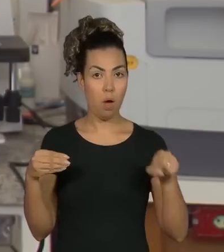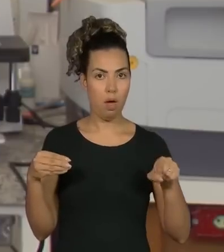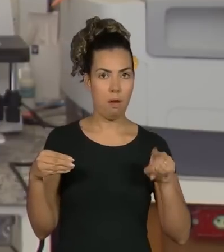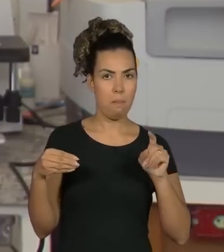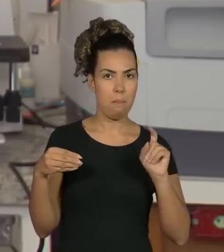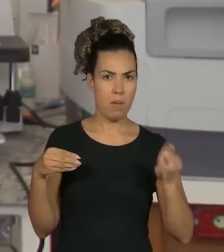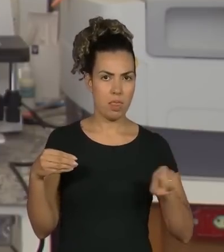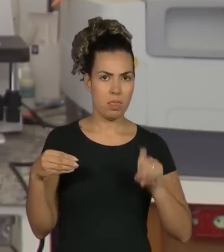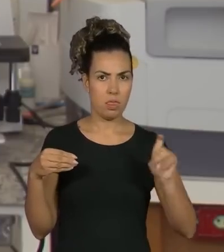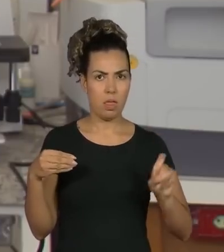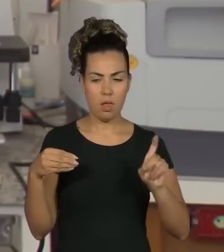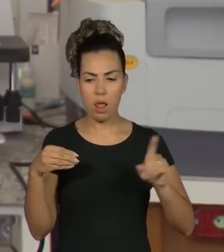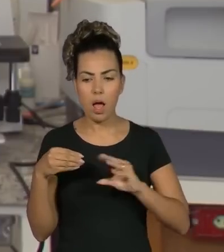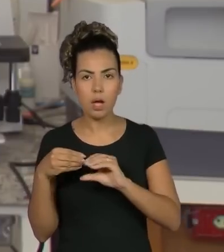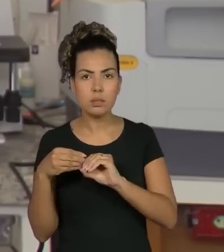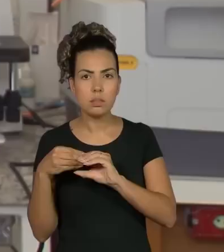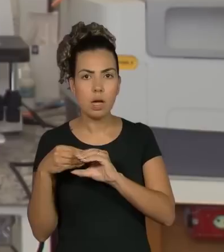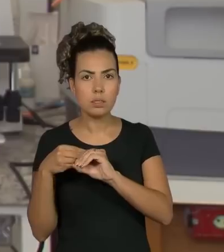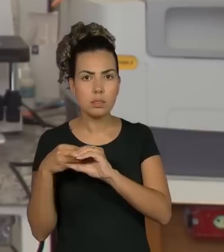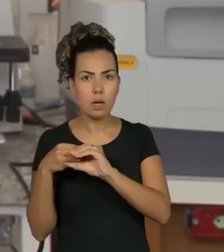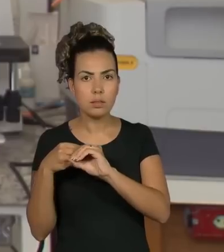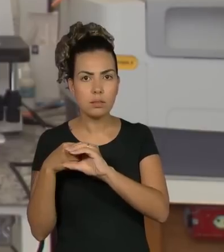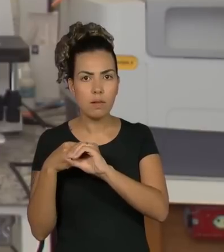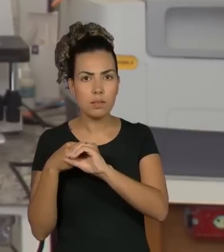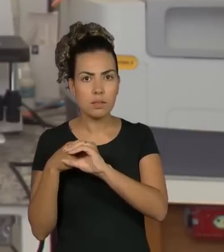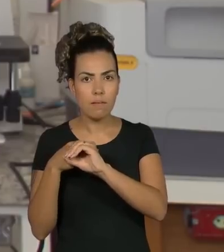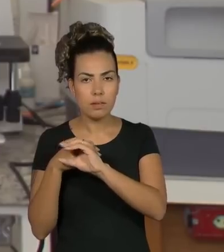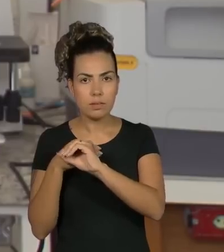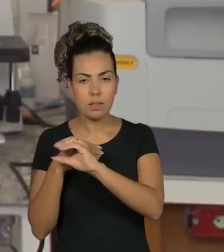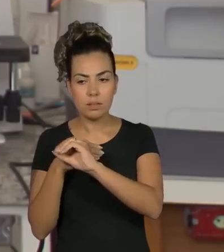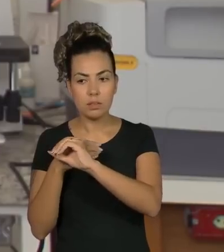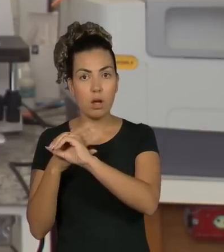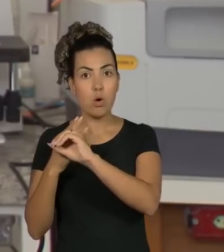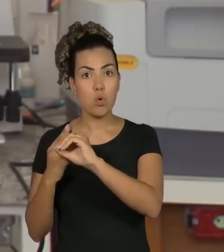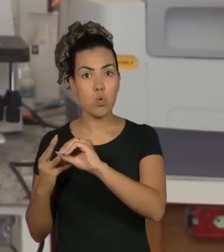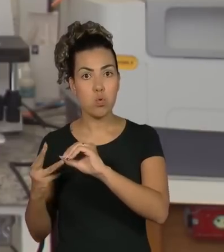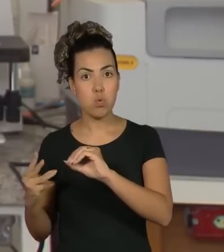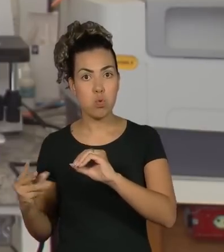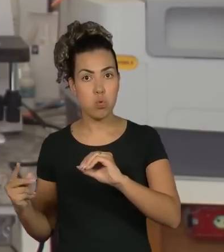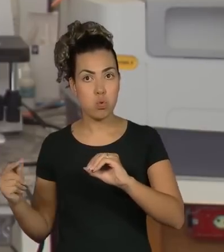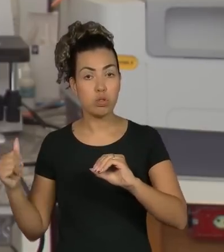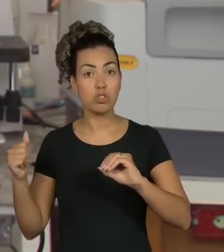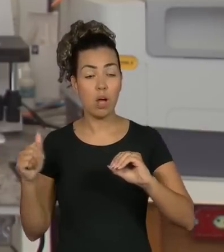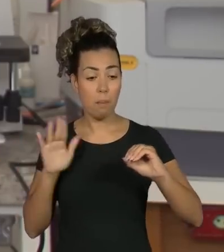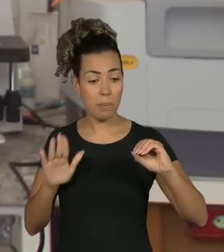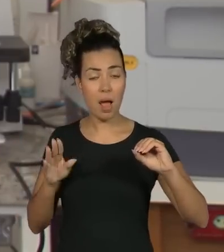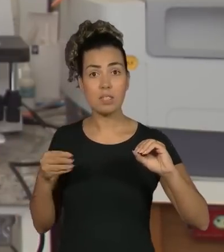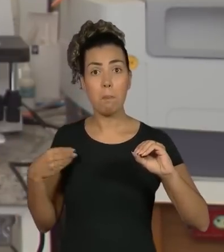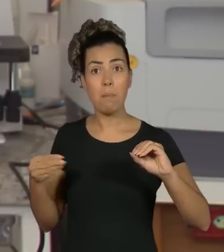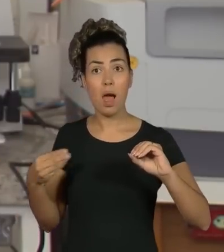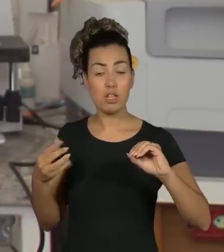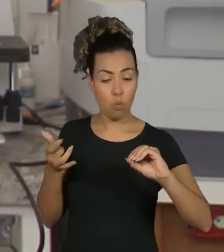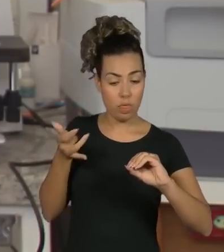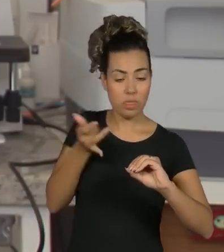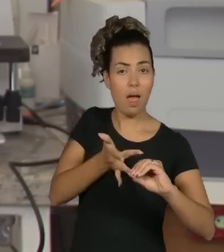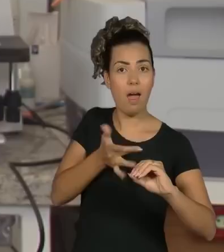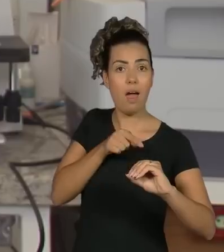outros materiais, e a partir desse processo, né, de metabolização, ela